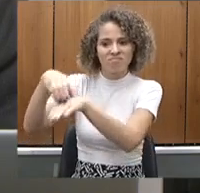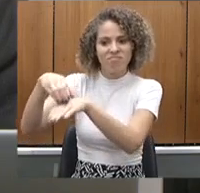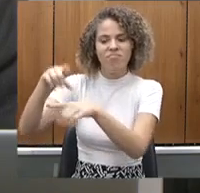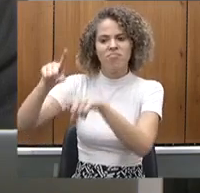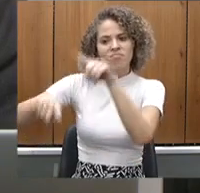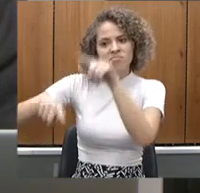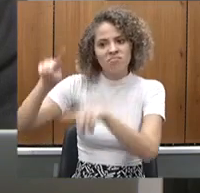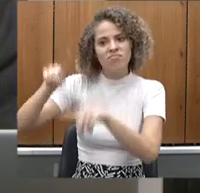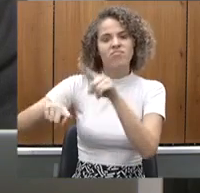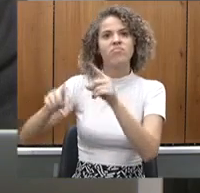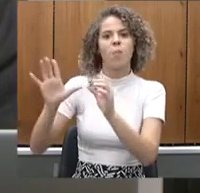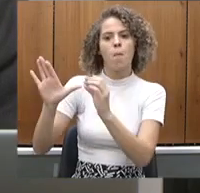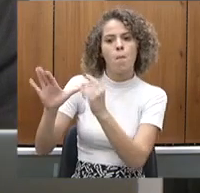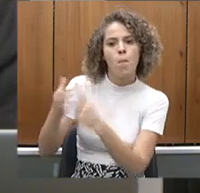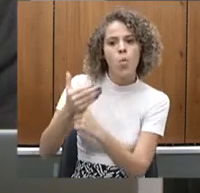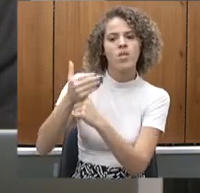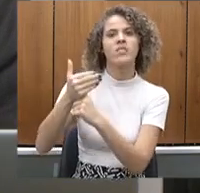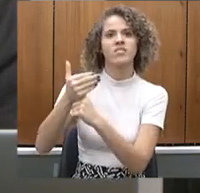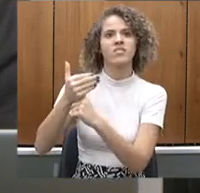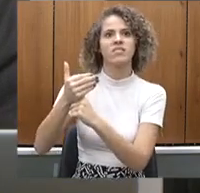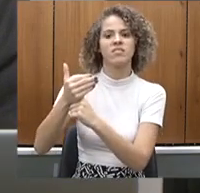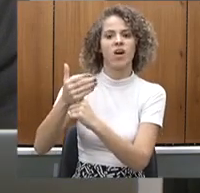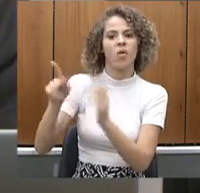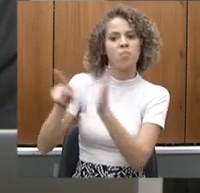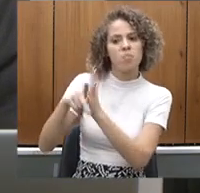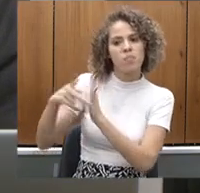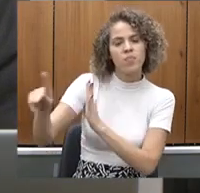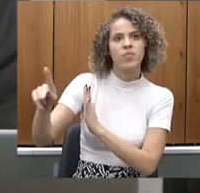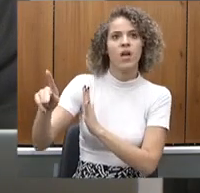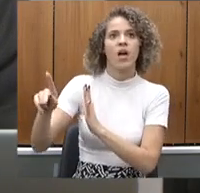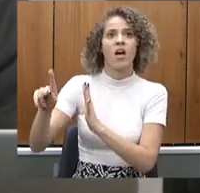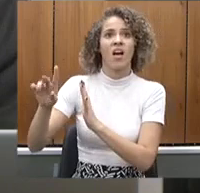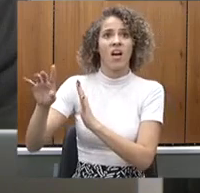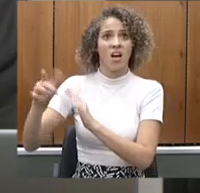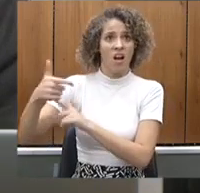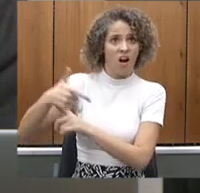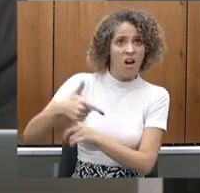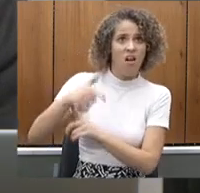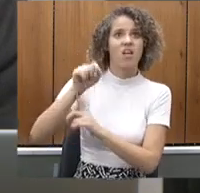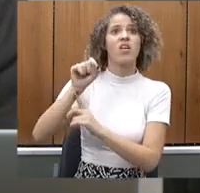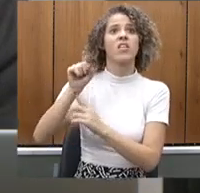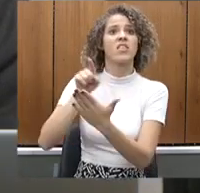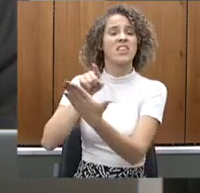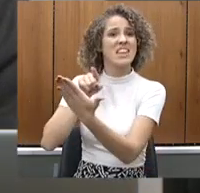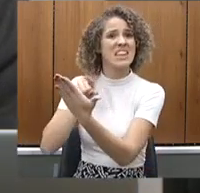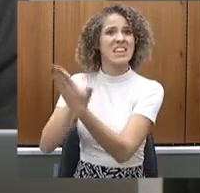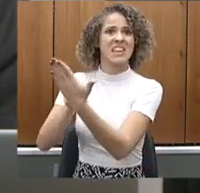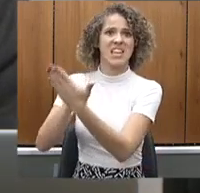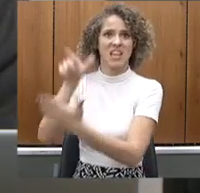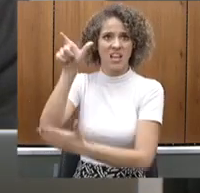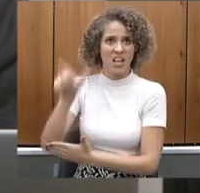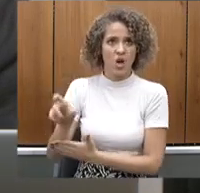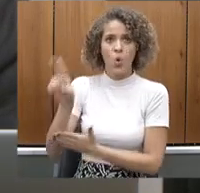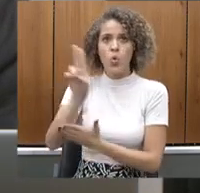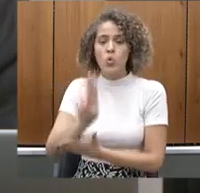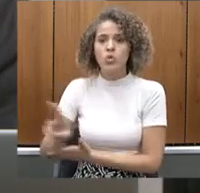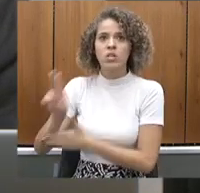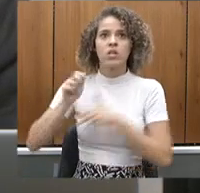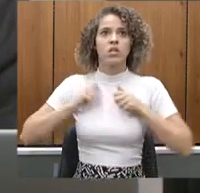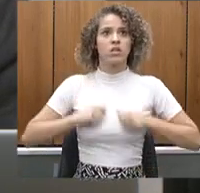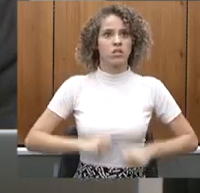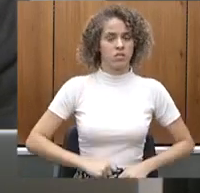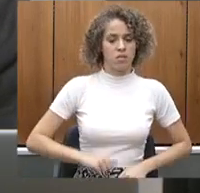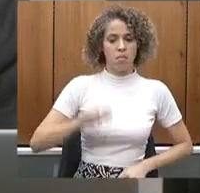equipamentos e proteção individual ressaltantes que a comissão de Segurança Pública é recebido denúncia sobre utilização de coletes